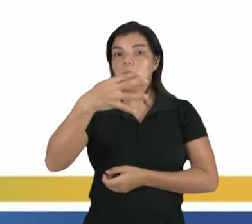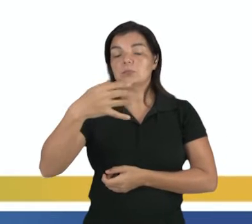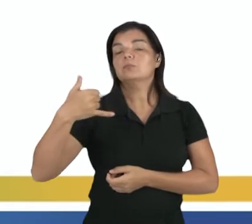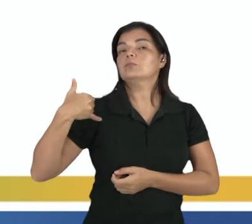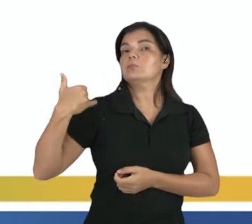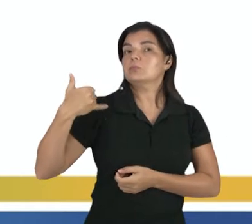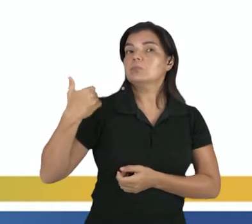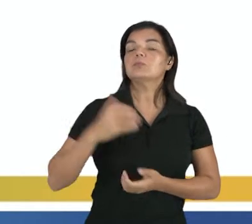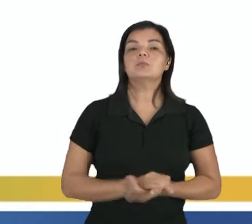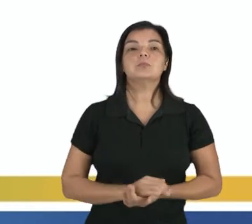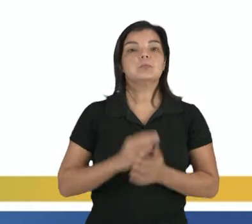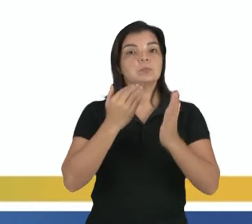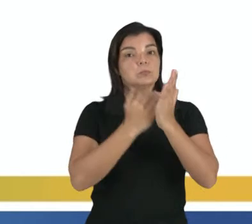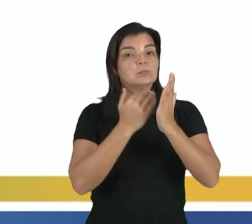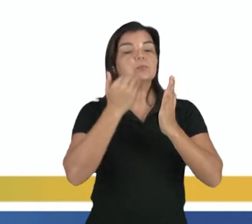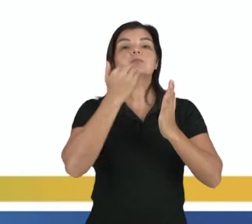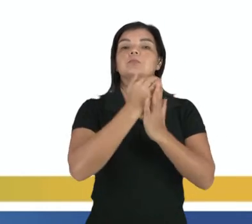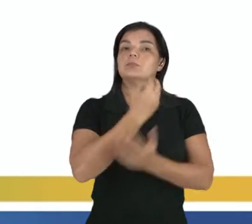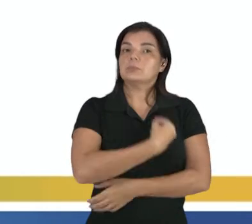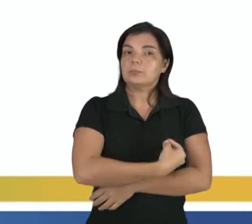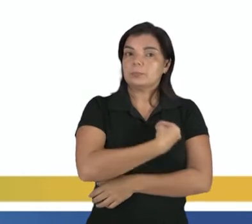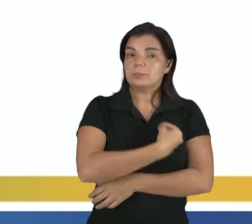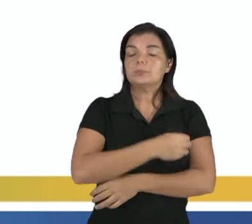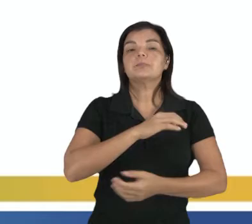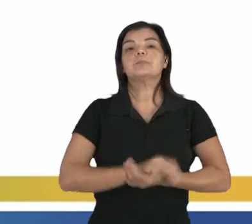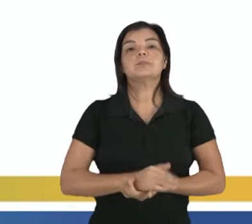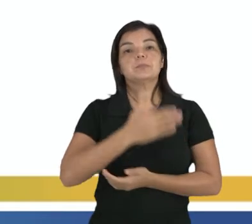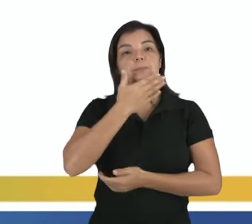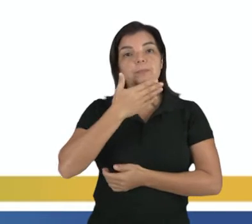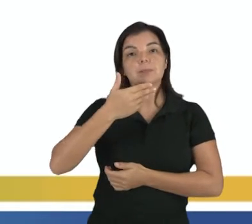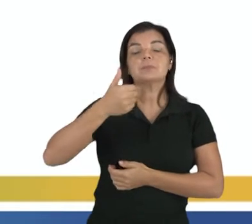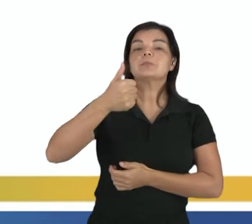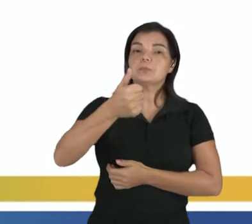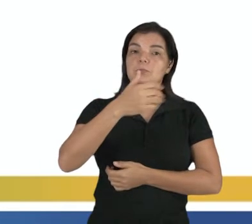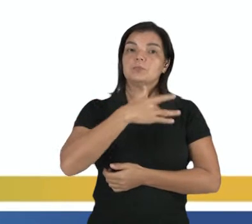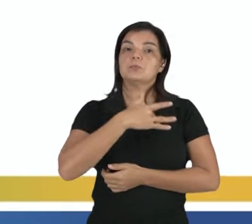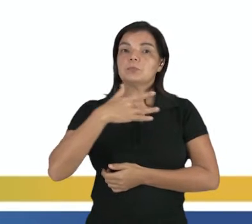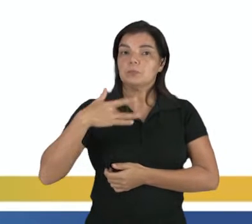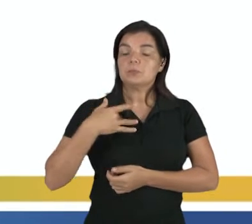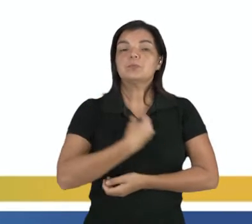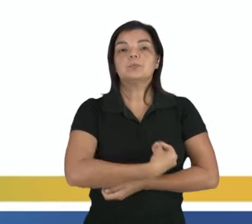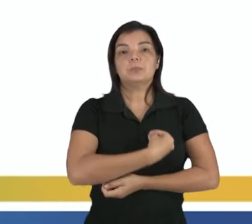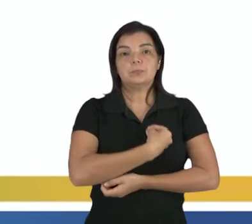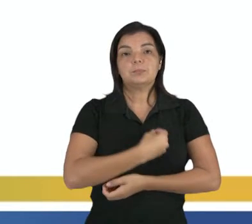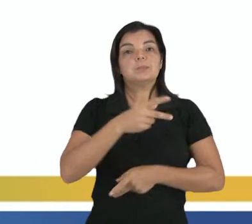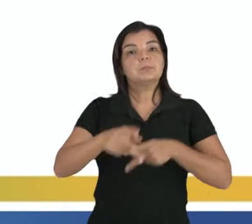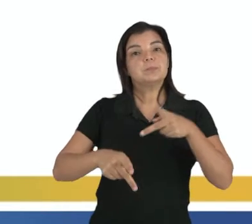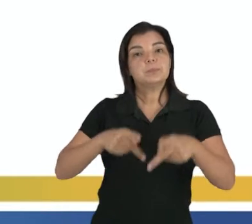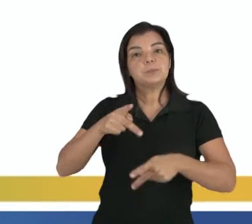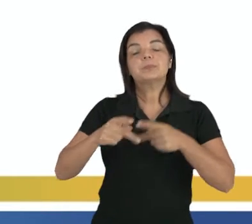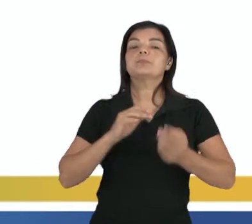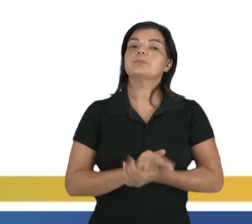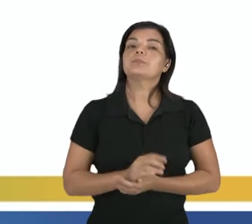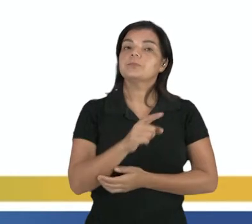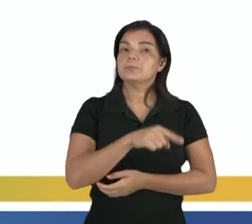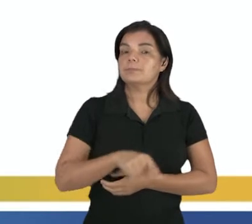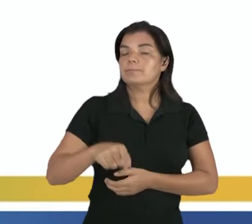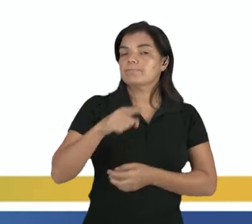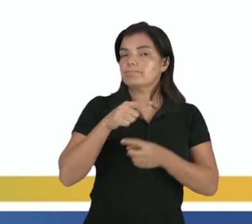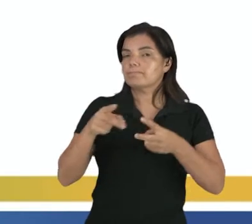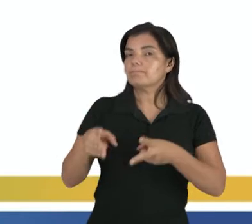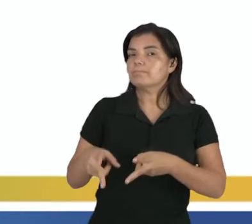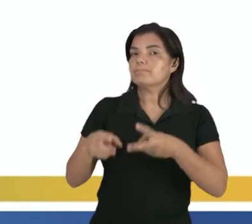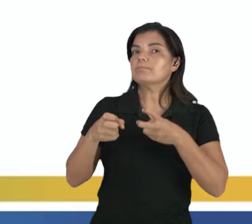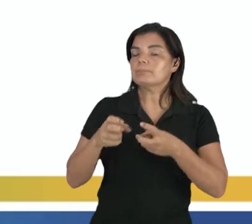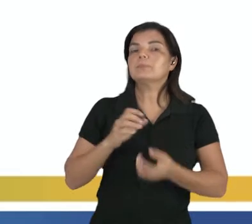Então, lembrando que quanto maior a expectativa de vida, melhor as condições de vida dos seus habitantes. Como vocês podem